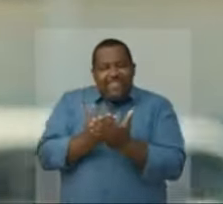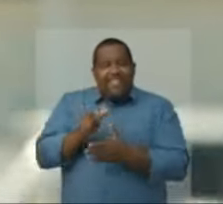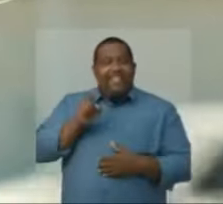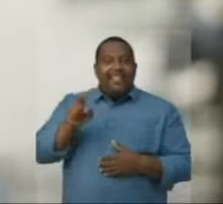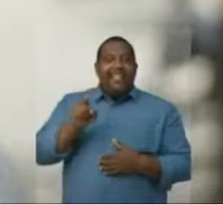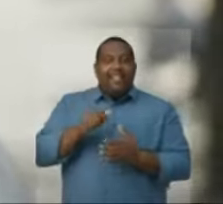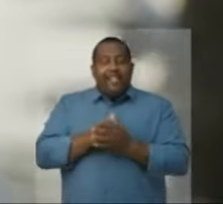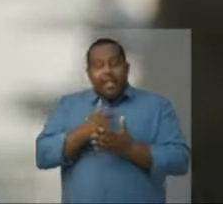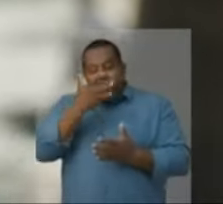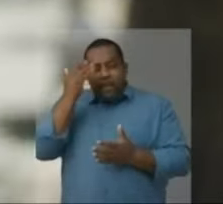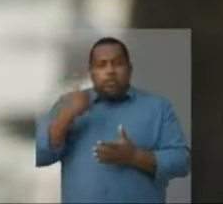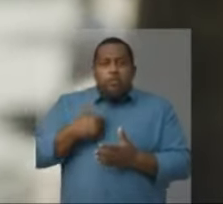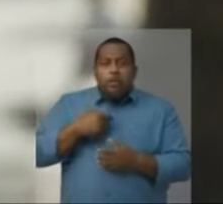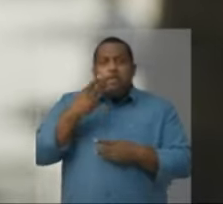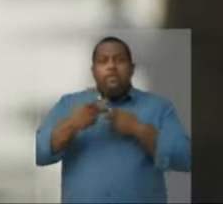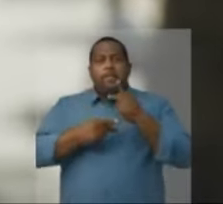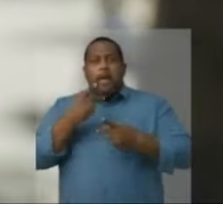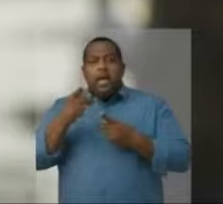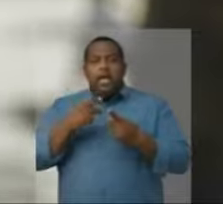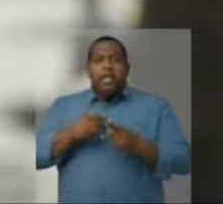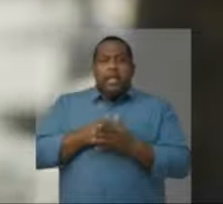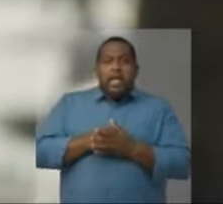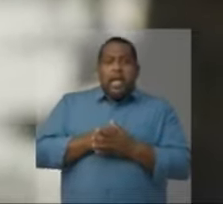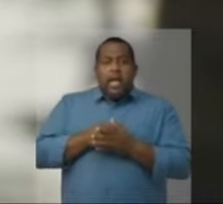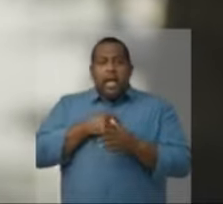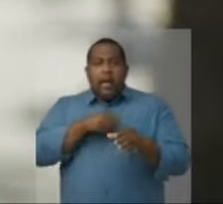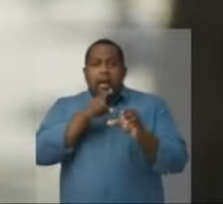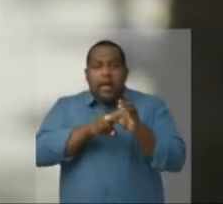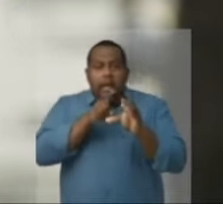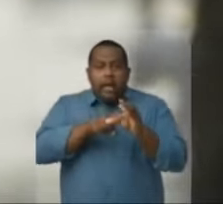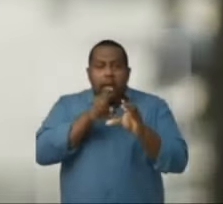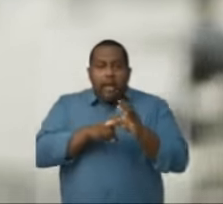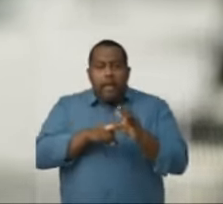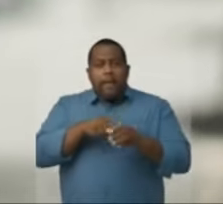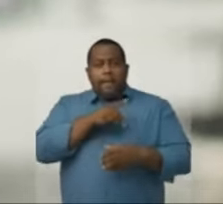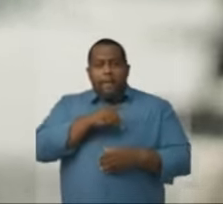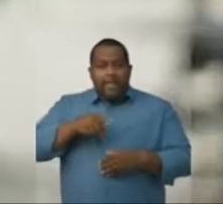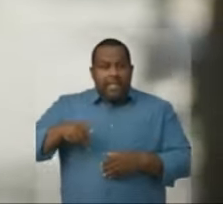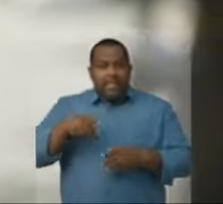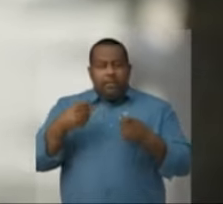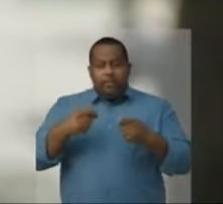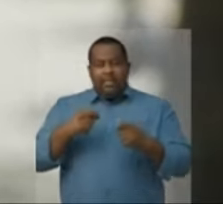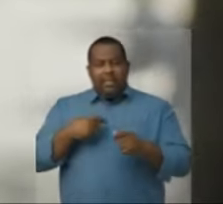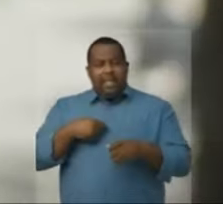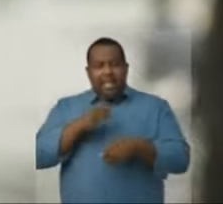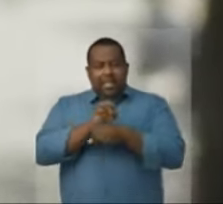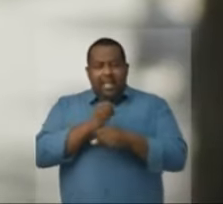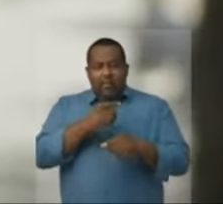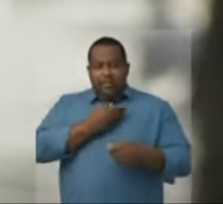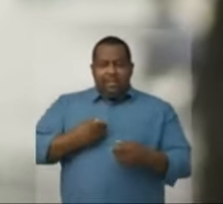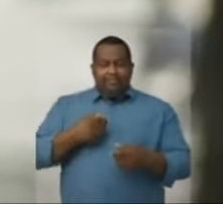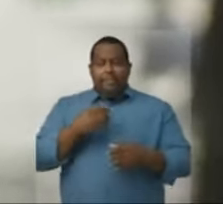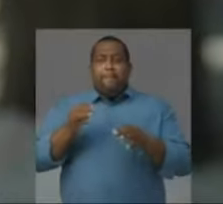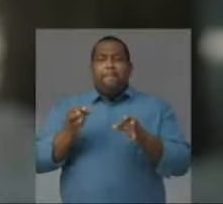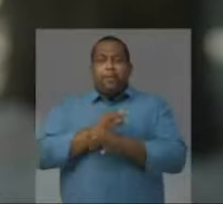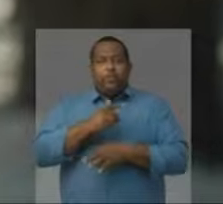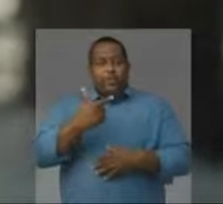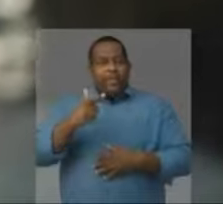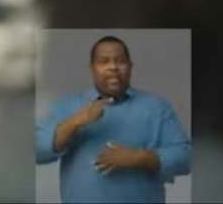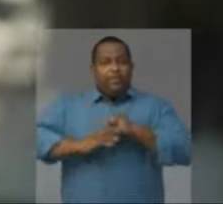acredito muito nele. Os que estão dizendo que depende do presidente para governar nosso estado é porque não estão preparados, não têm